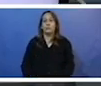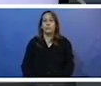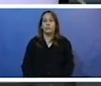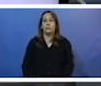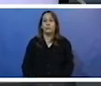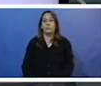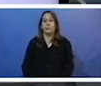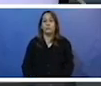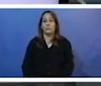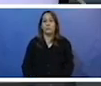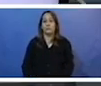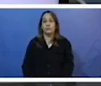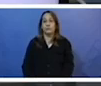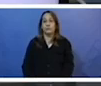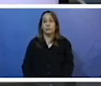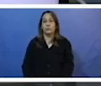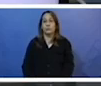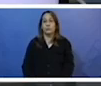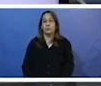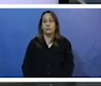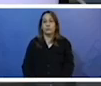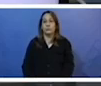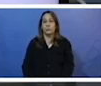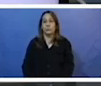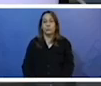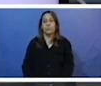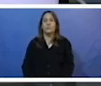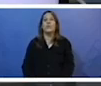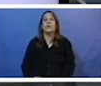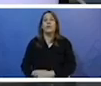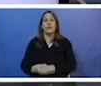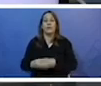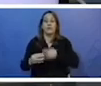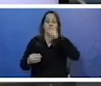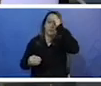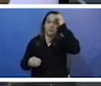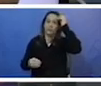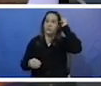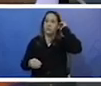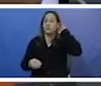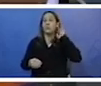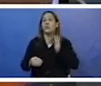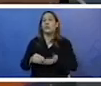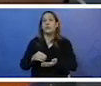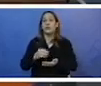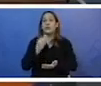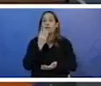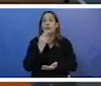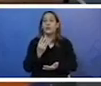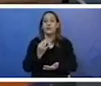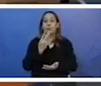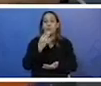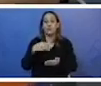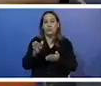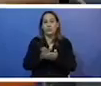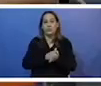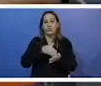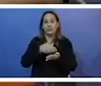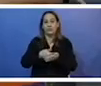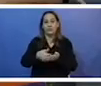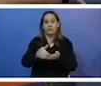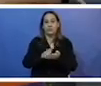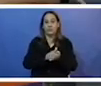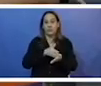ele tirou. É o que vai ficar aqui, ó, na parte de cima. Olha aqui, aí depois ele pega uma tinta especial, com